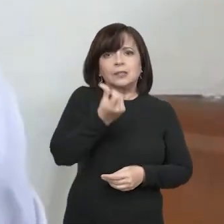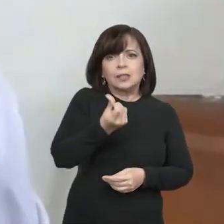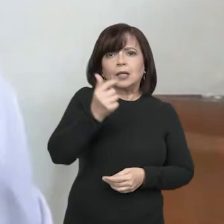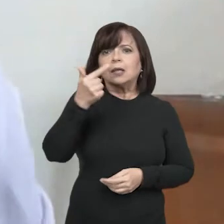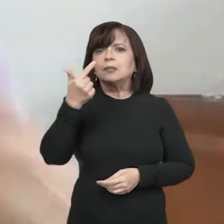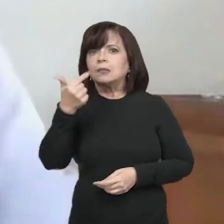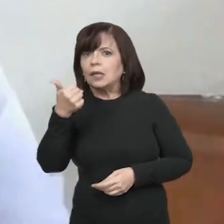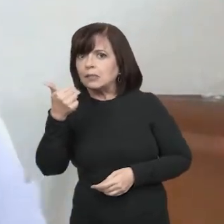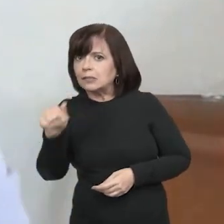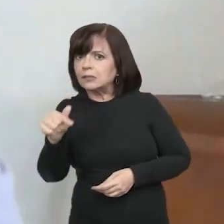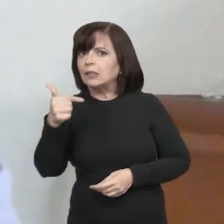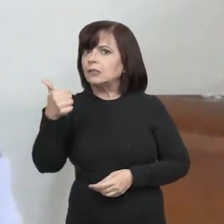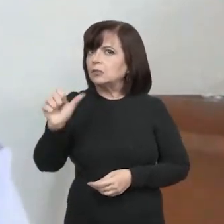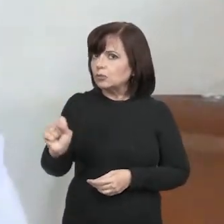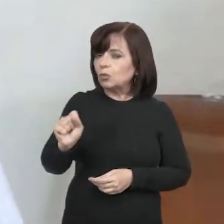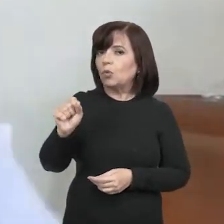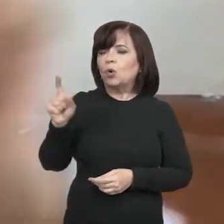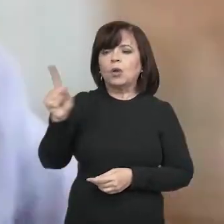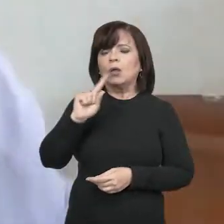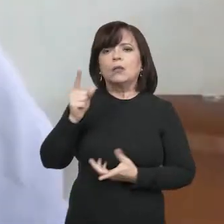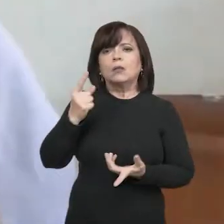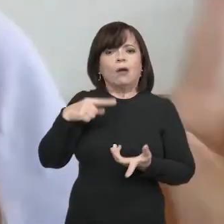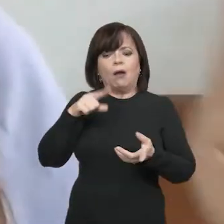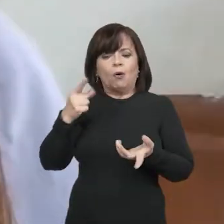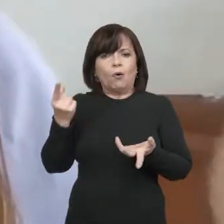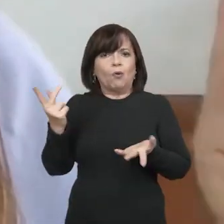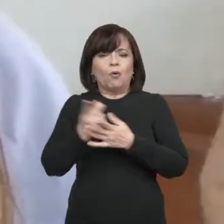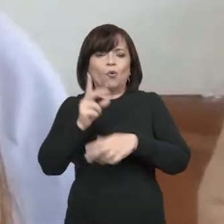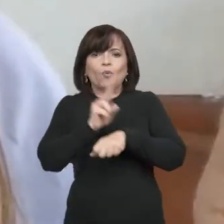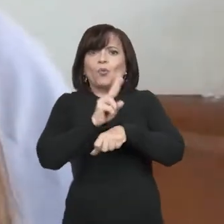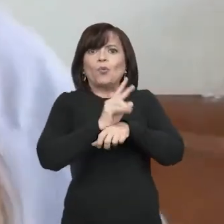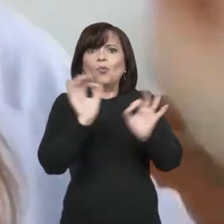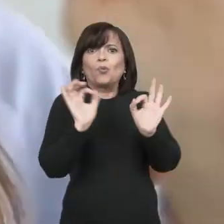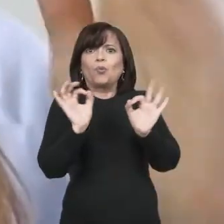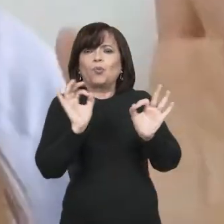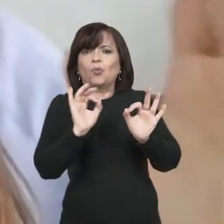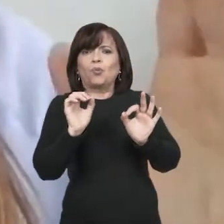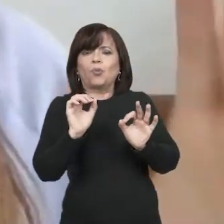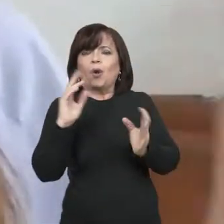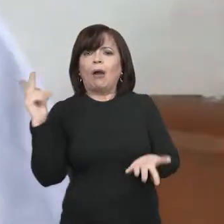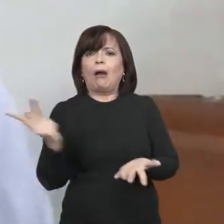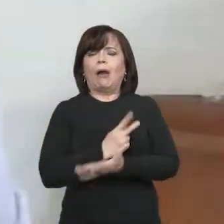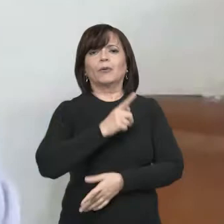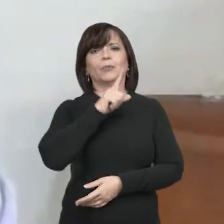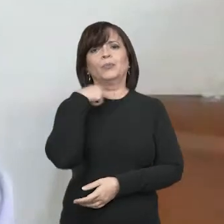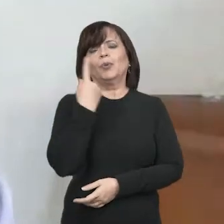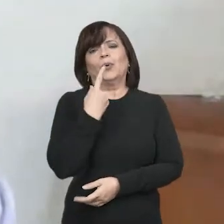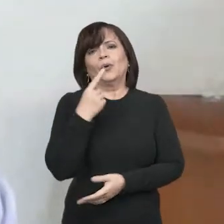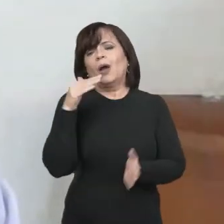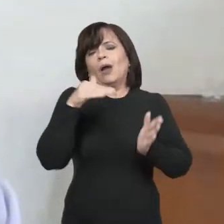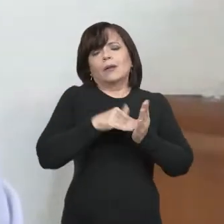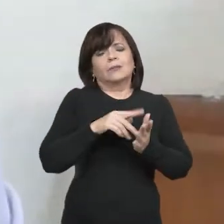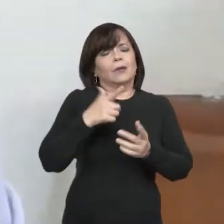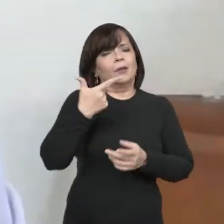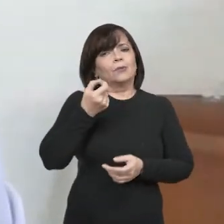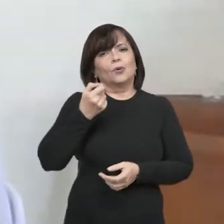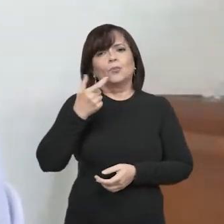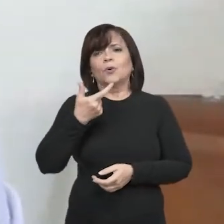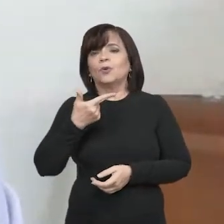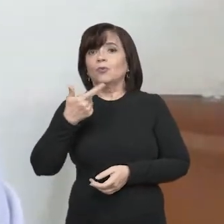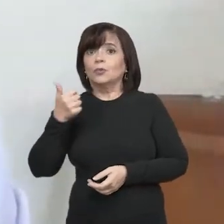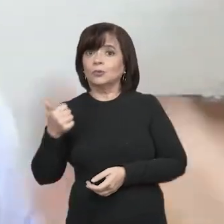morte dela. E isso não exclui toda a tortura que ela sofreu no período de dezembro de 2020 até 16 de abril